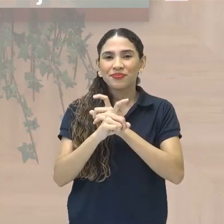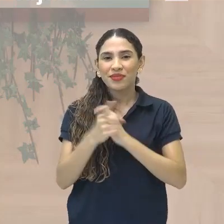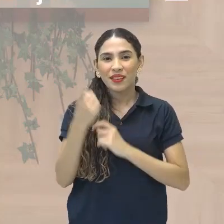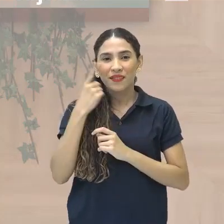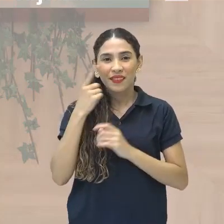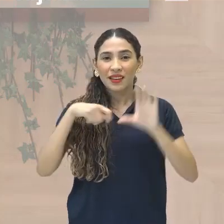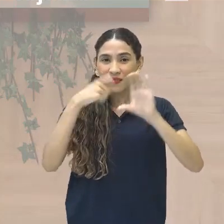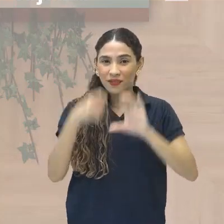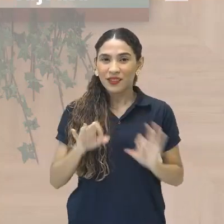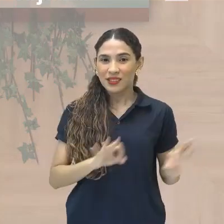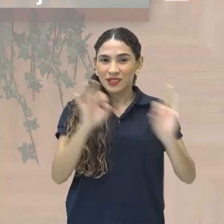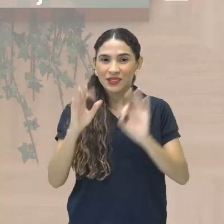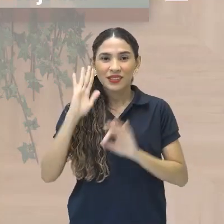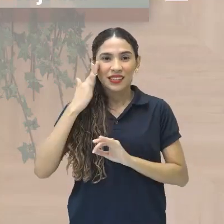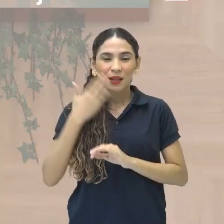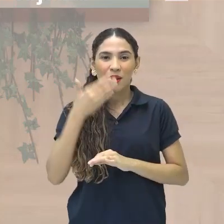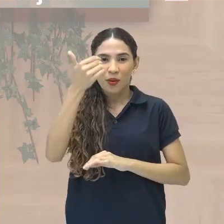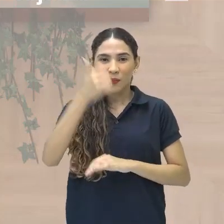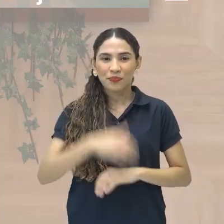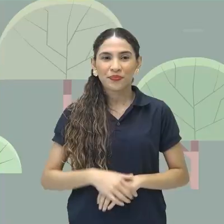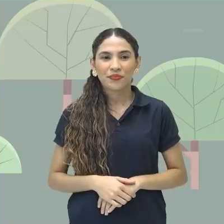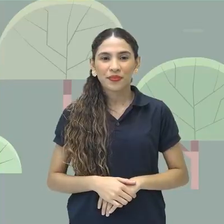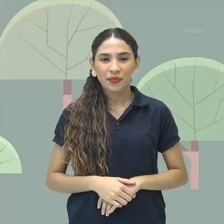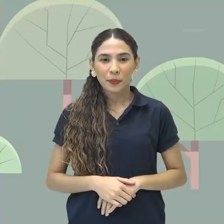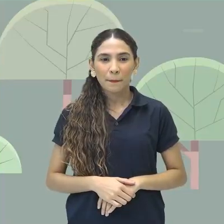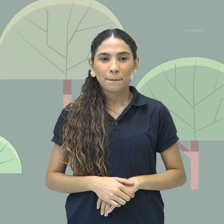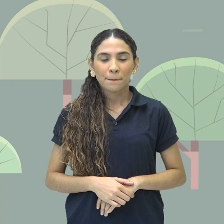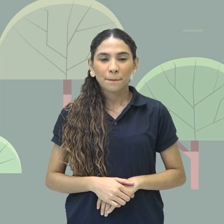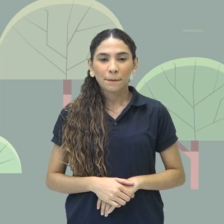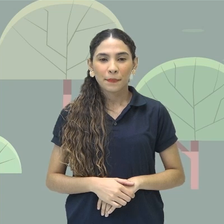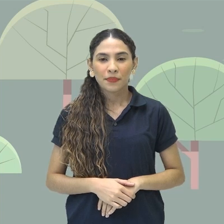Vamos assistir o vídeo para entender? Vamos lá.